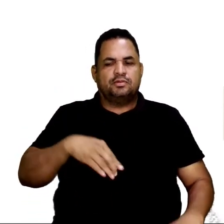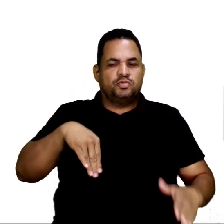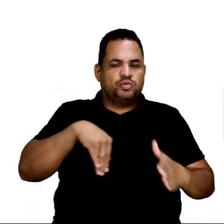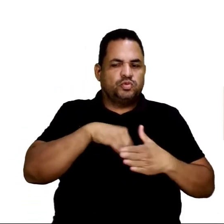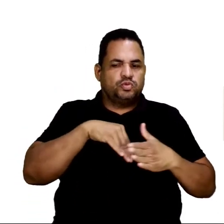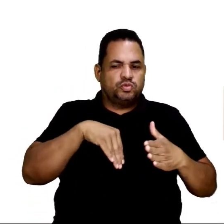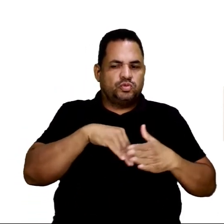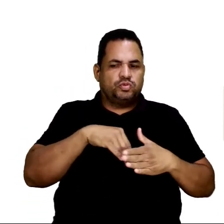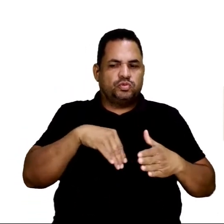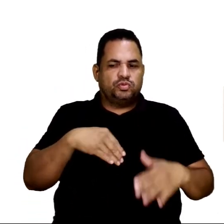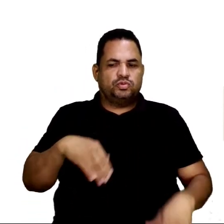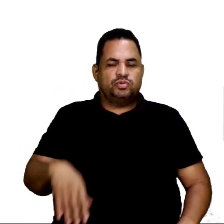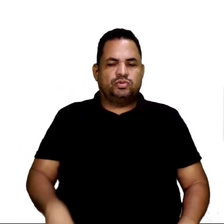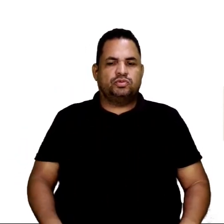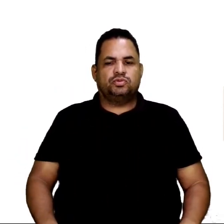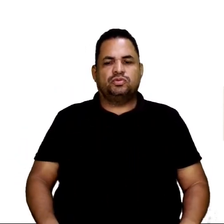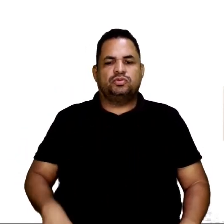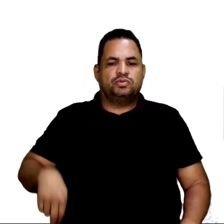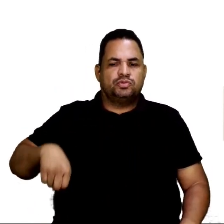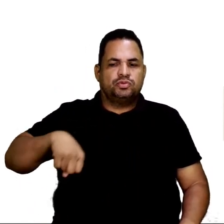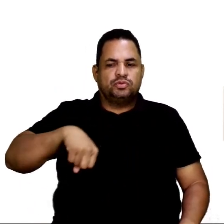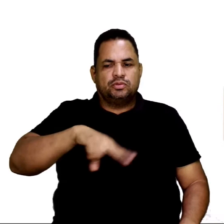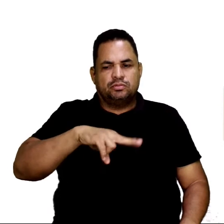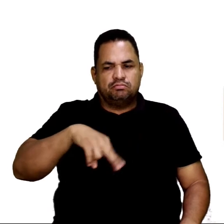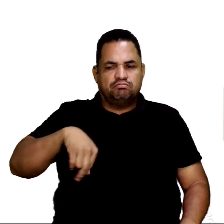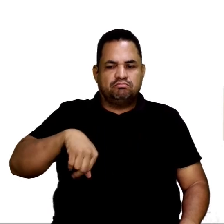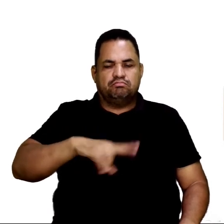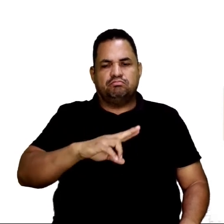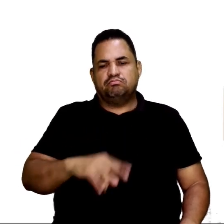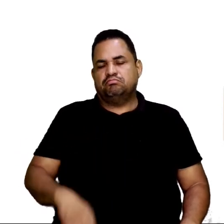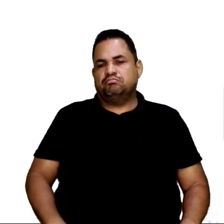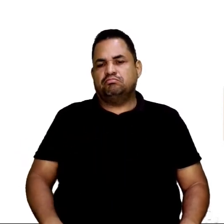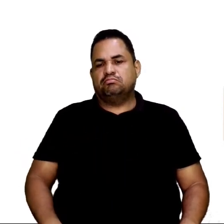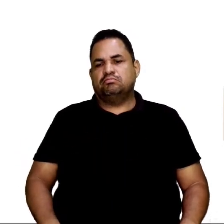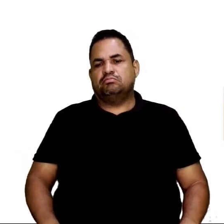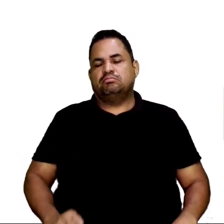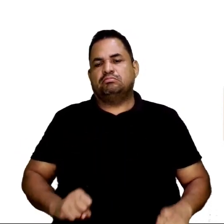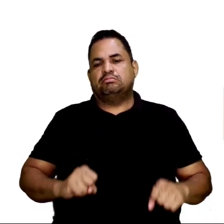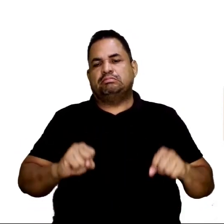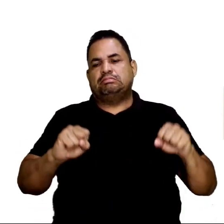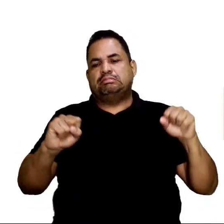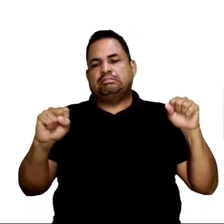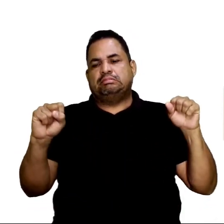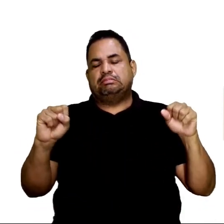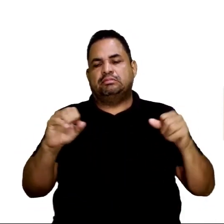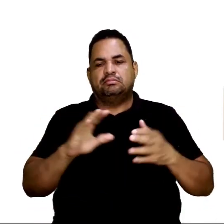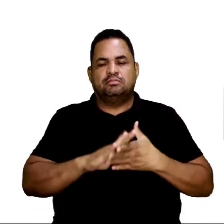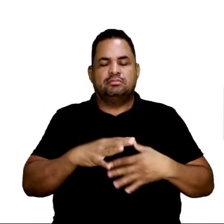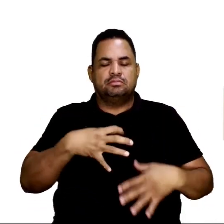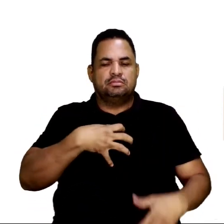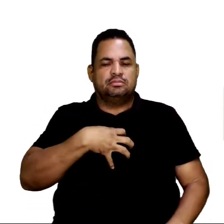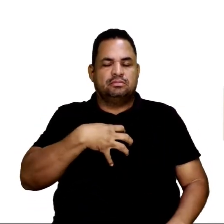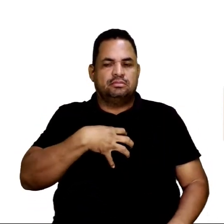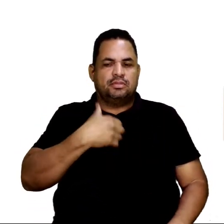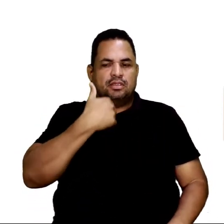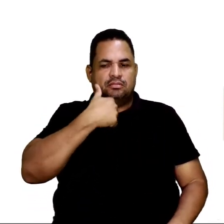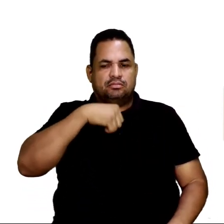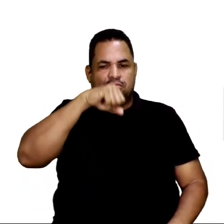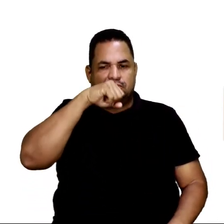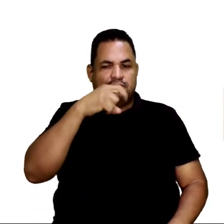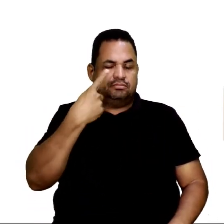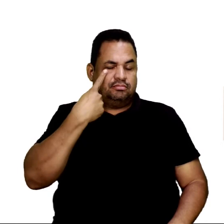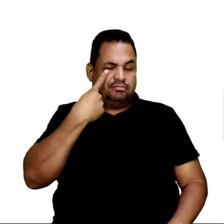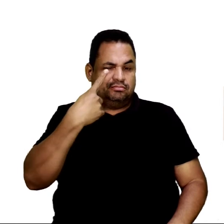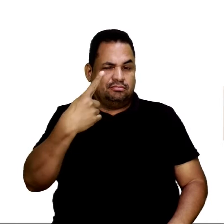se espreguiça, e isso tudo é perceptível, é sentido pela mãe e a gente consegue ver também, a barriga vai